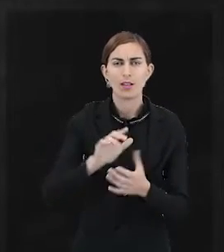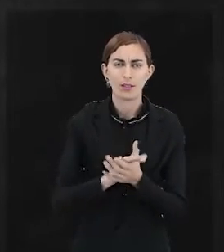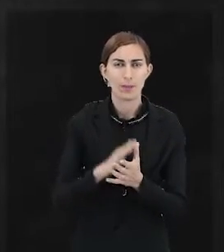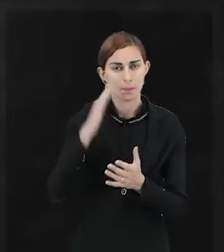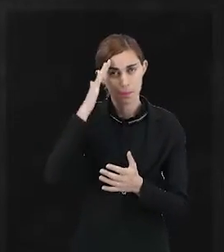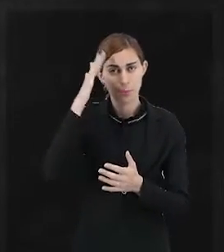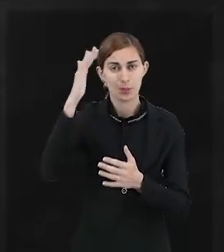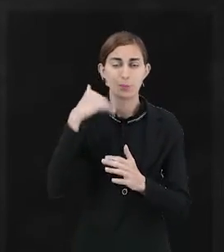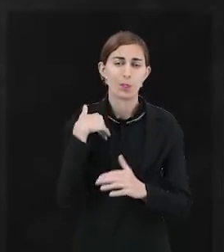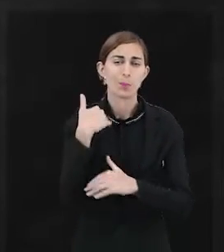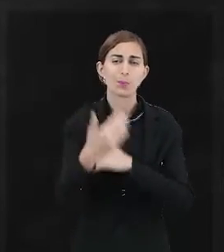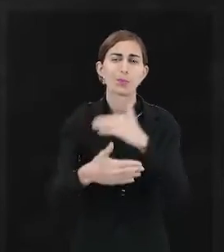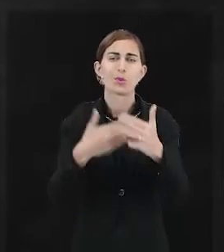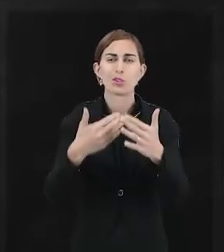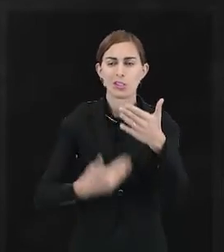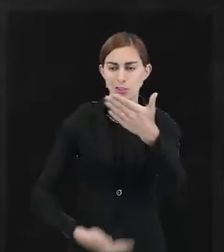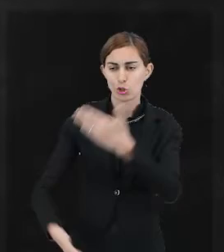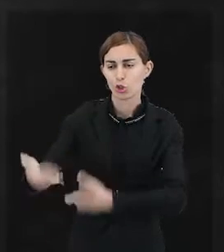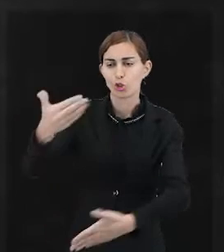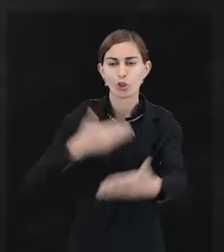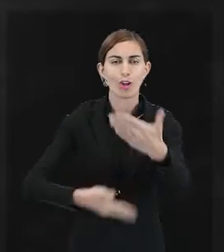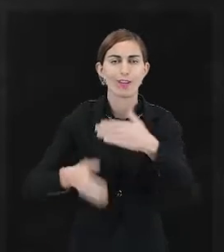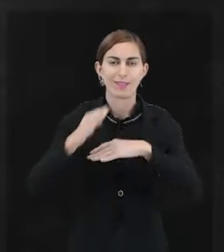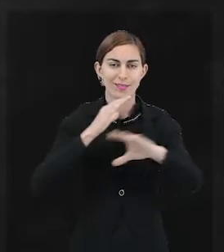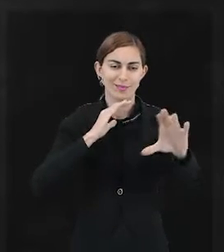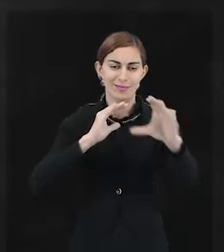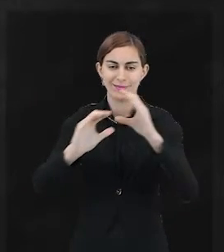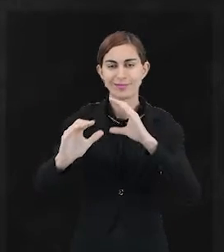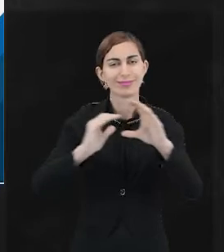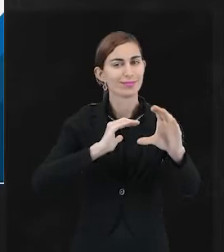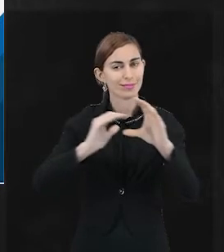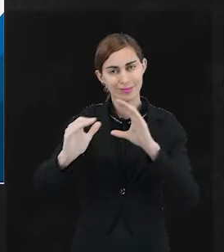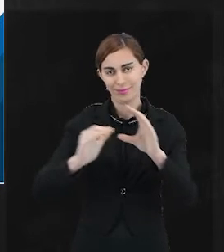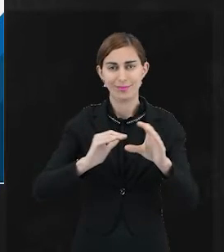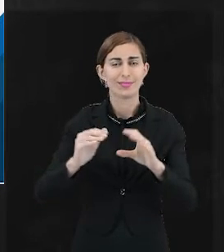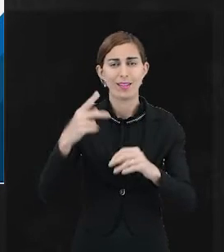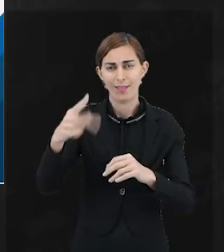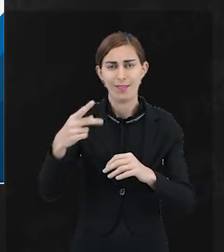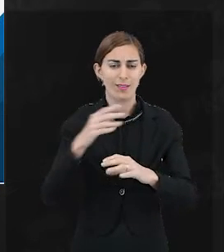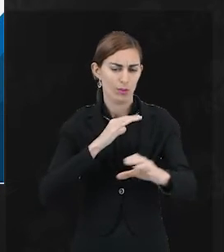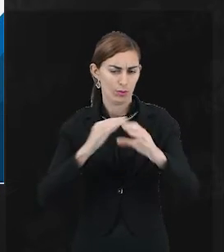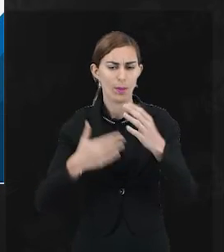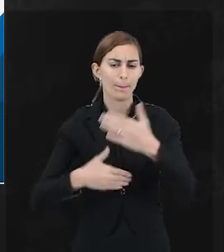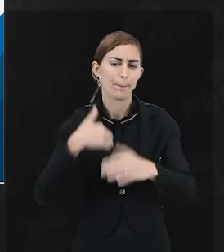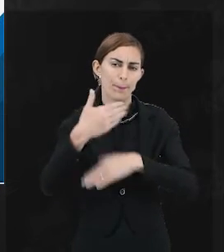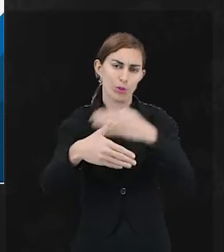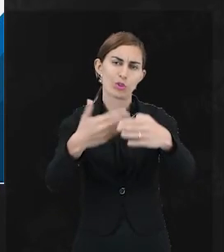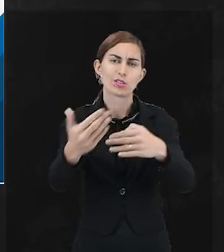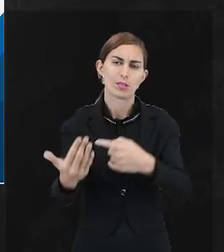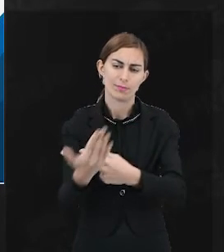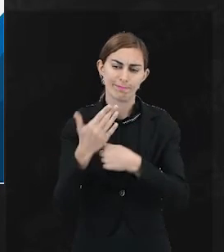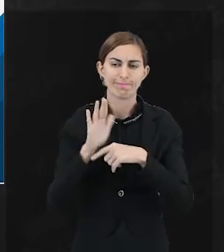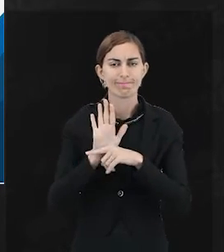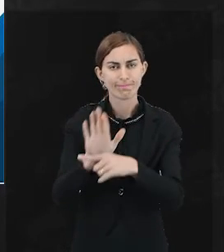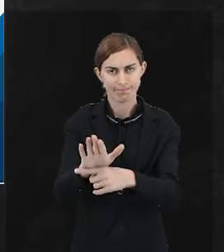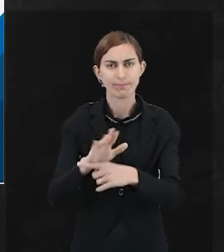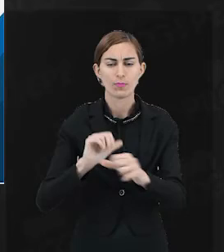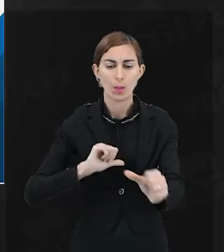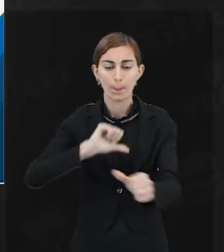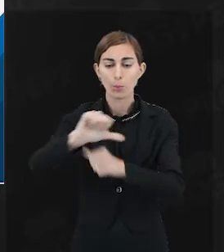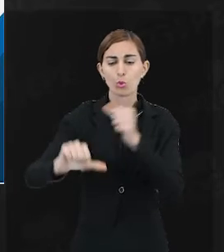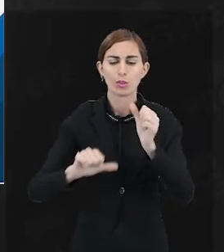ou seja, um processo de troca na comunicação. O feedback, na verdade, ele é um processo de ajuda para a mudança